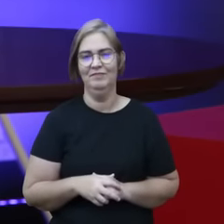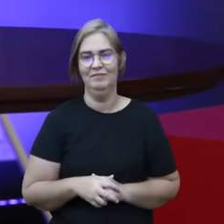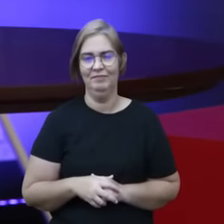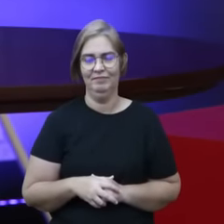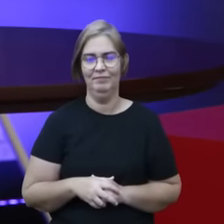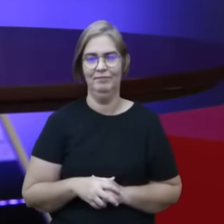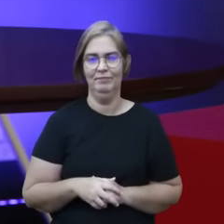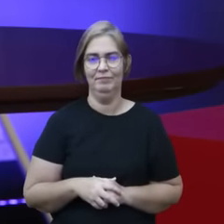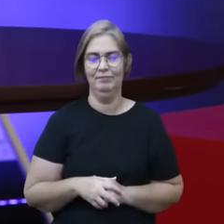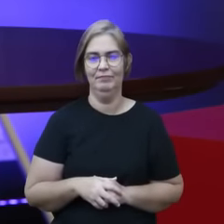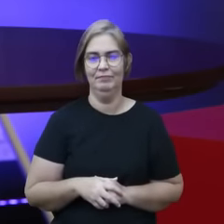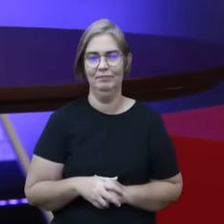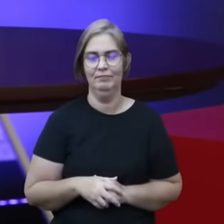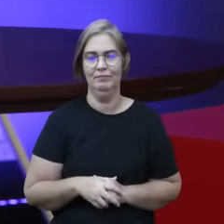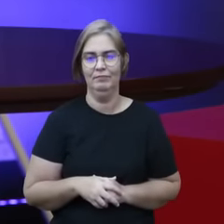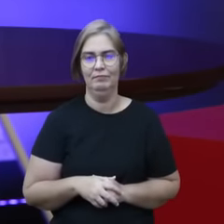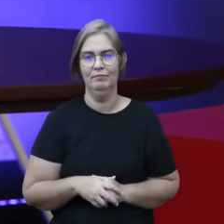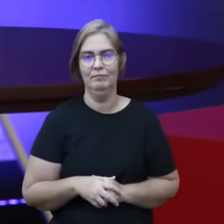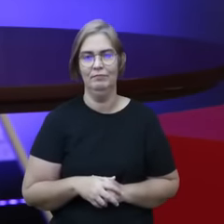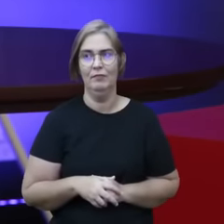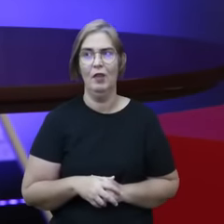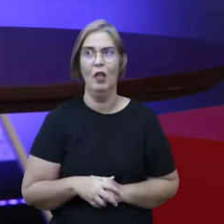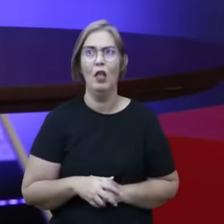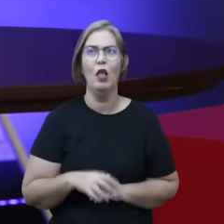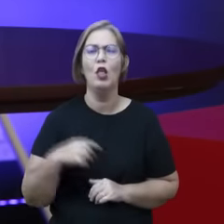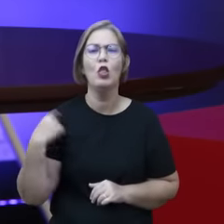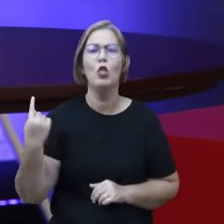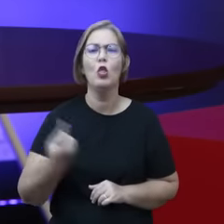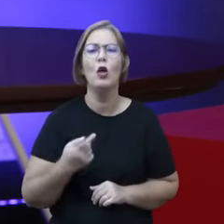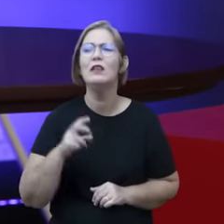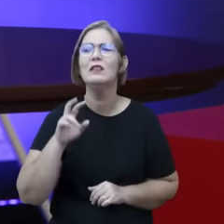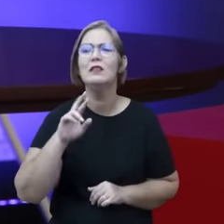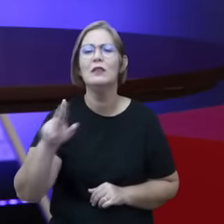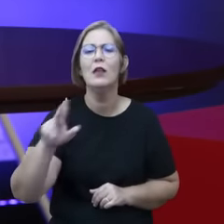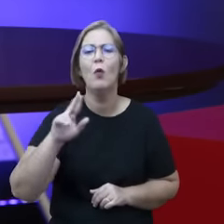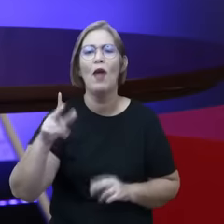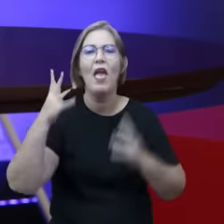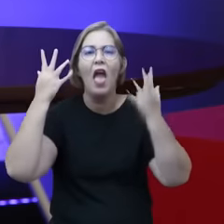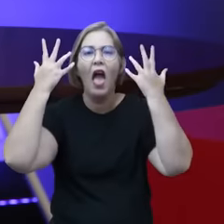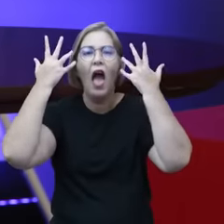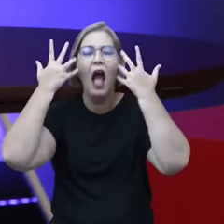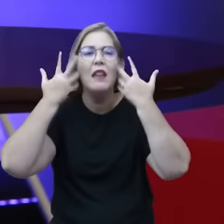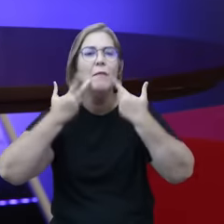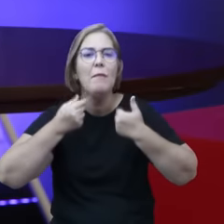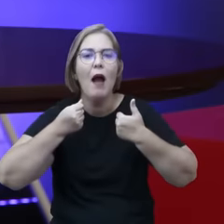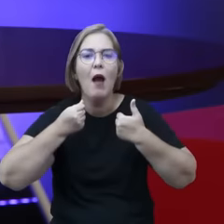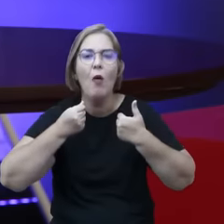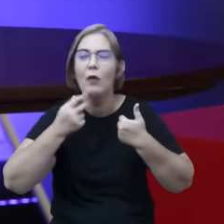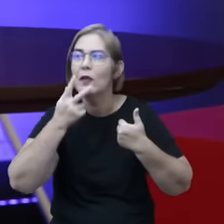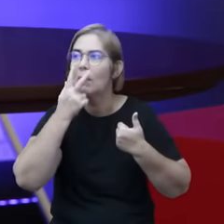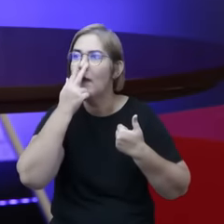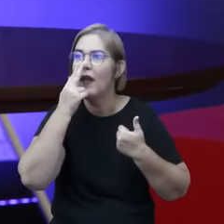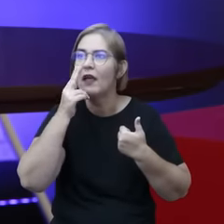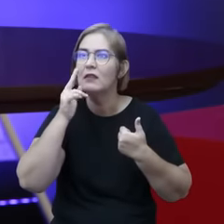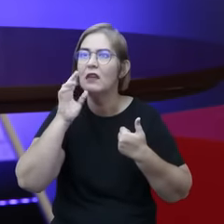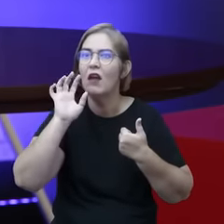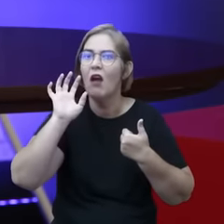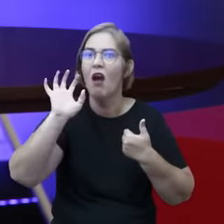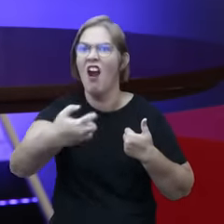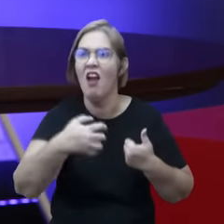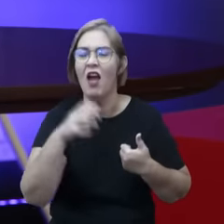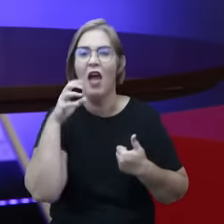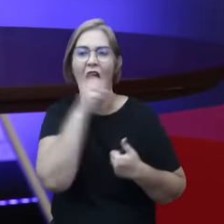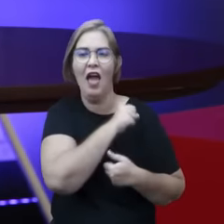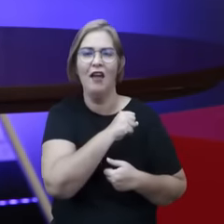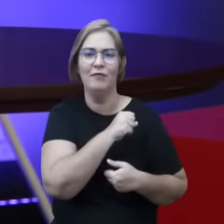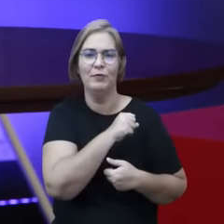eh animais no bom no no mau sentido do termo, com todo respeito aos animais. Aliás,